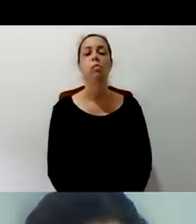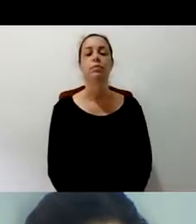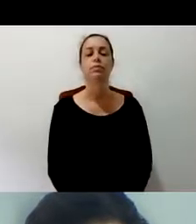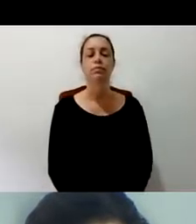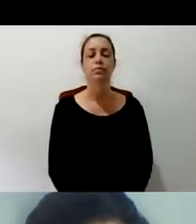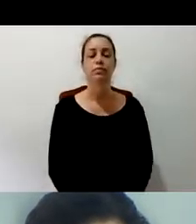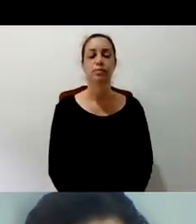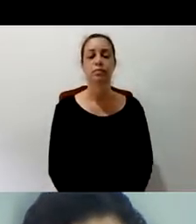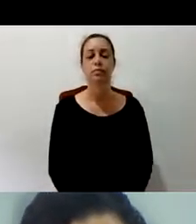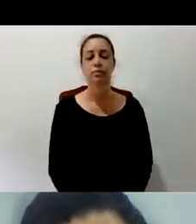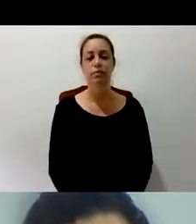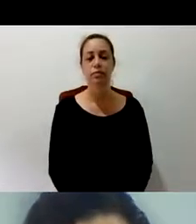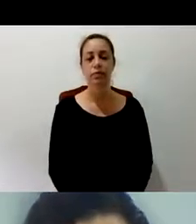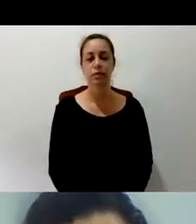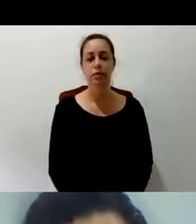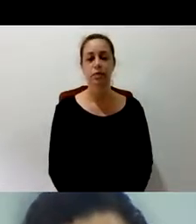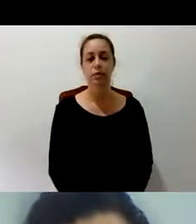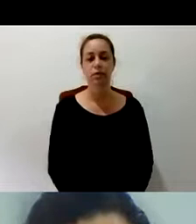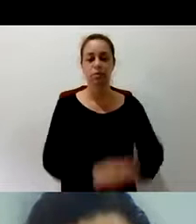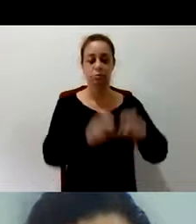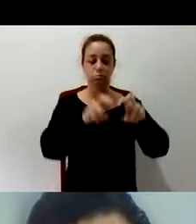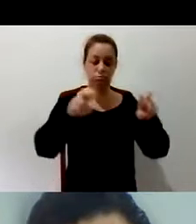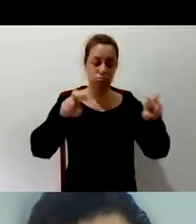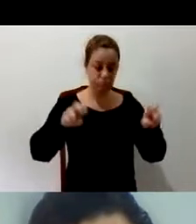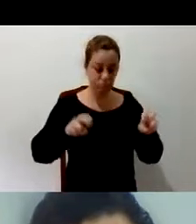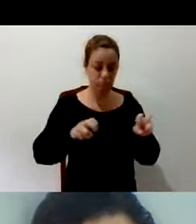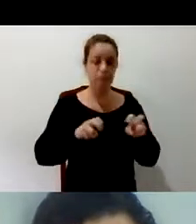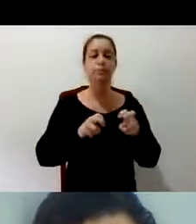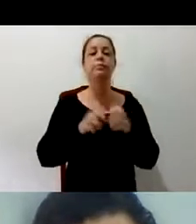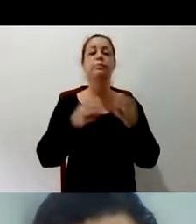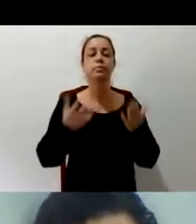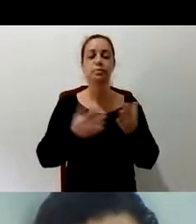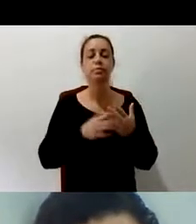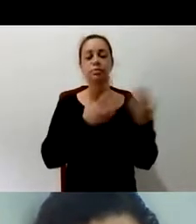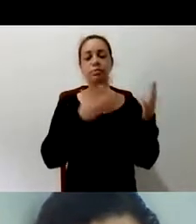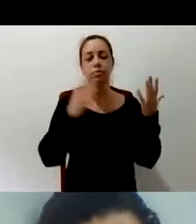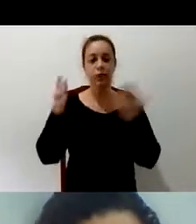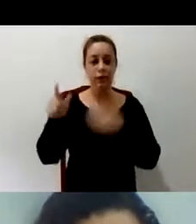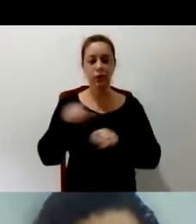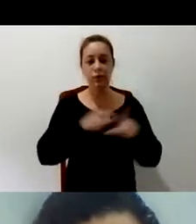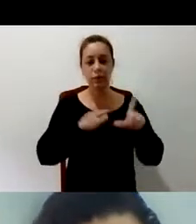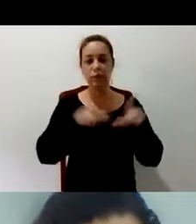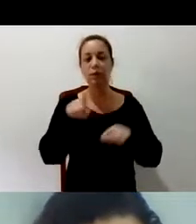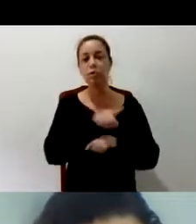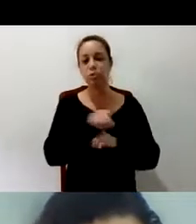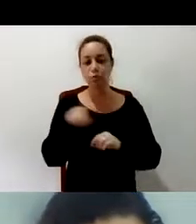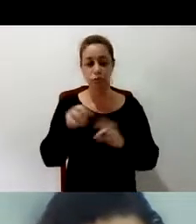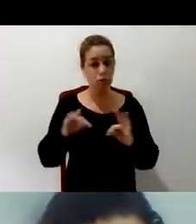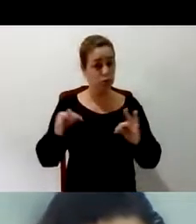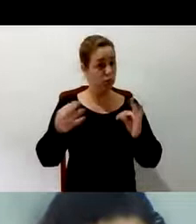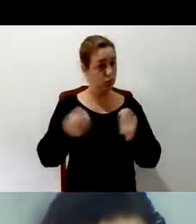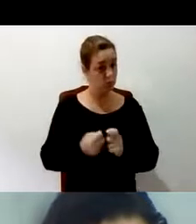Então, para abrir essa roda, né, assim, primeiro, parabenizar, né, o trabalho de todas vocês,